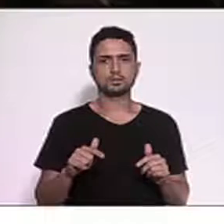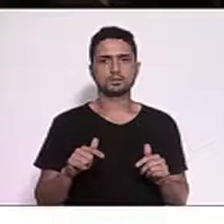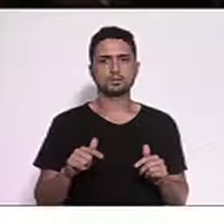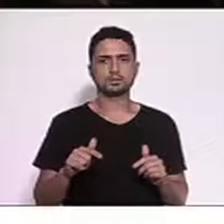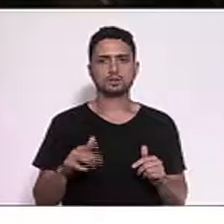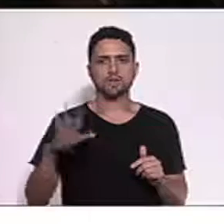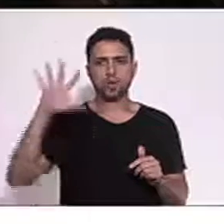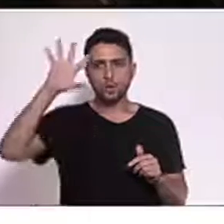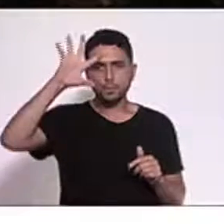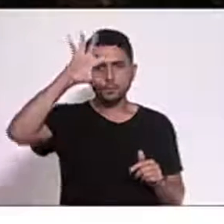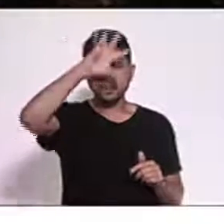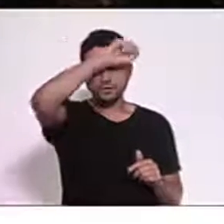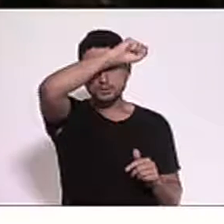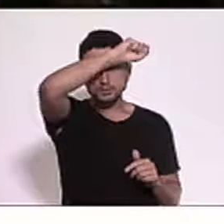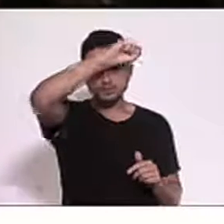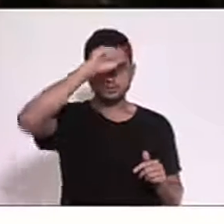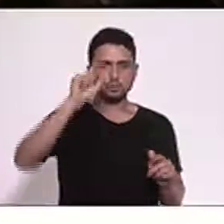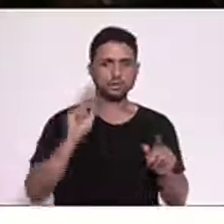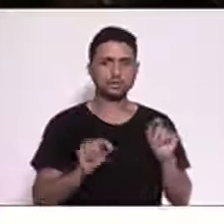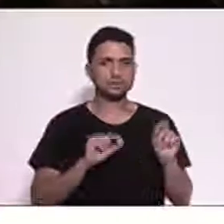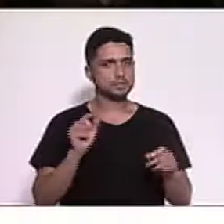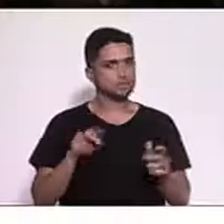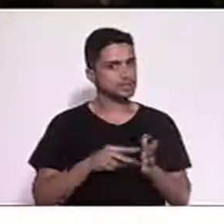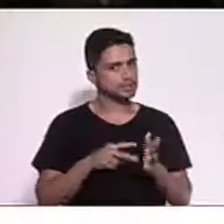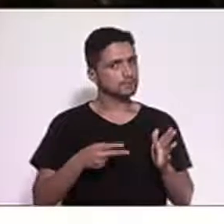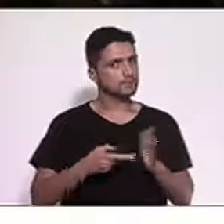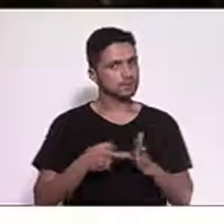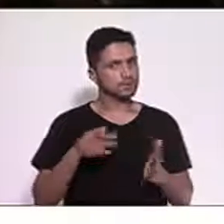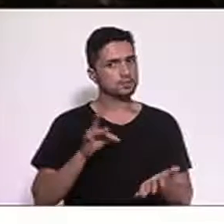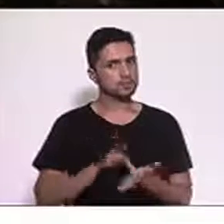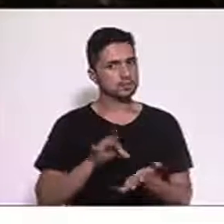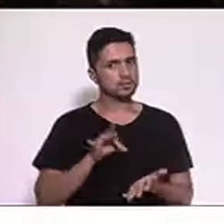a compreensão do que significa de fato